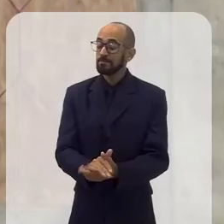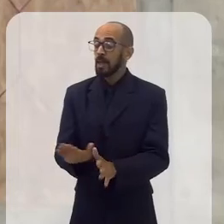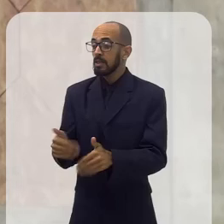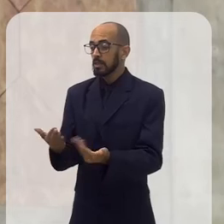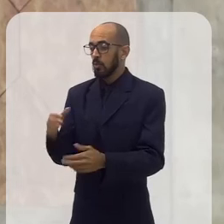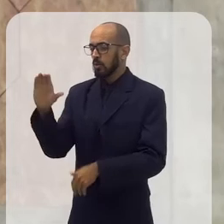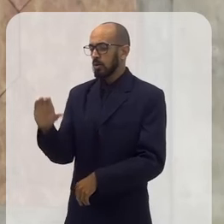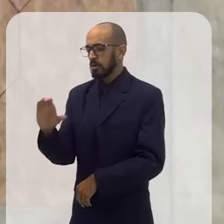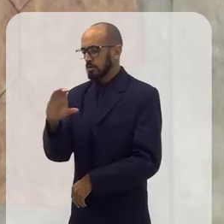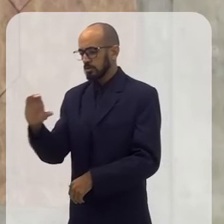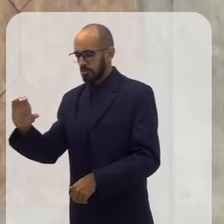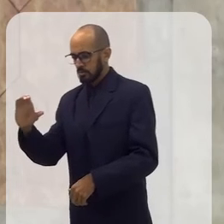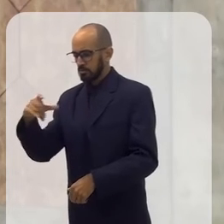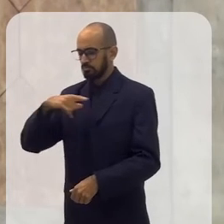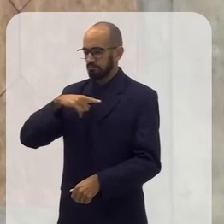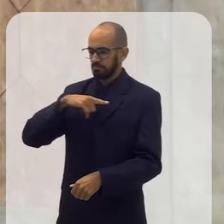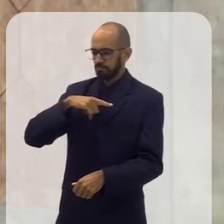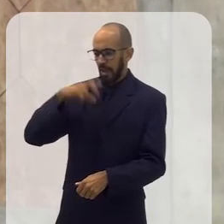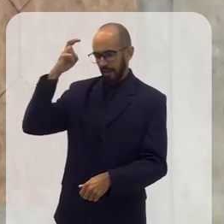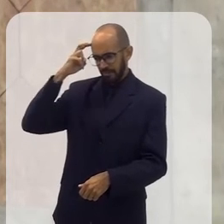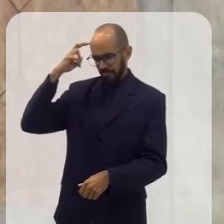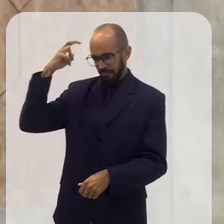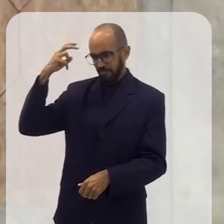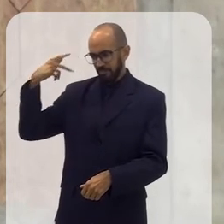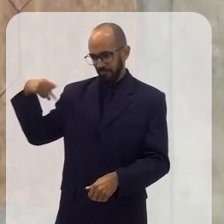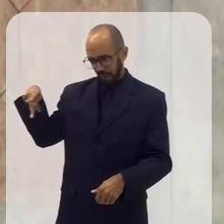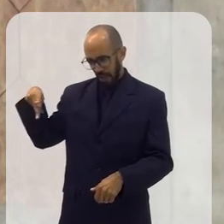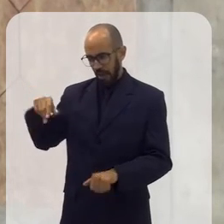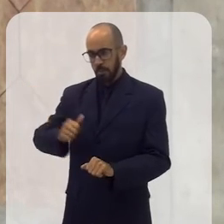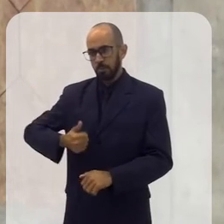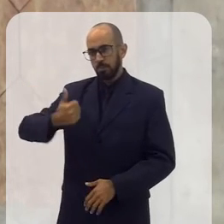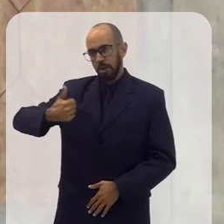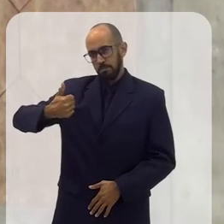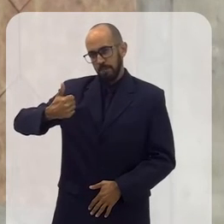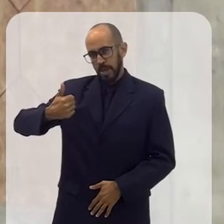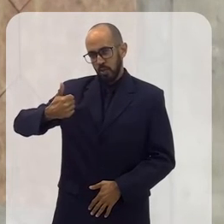Na Igreja Católica, dentro dos sacramentos dela,